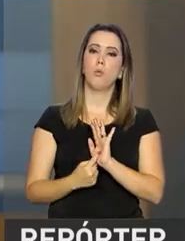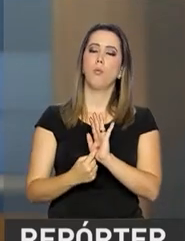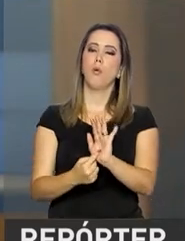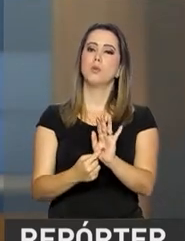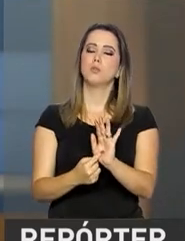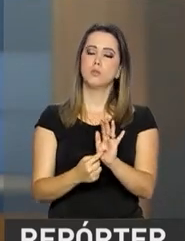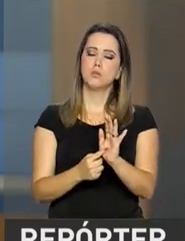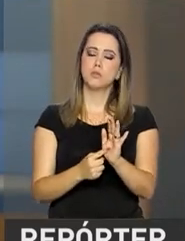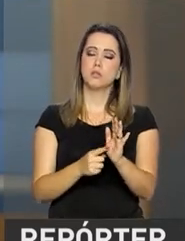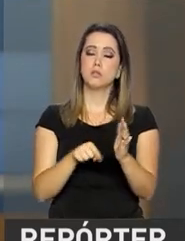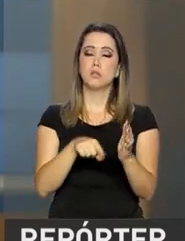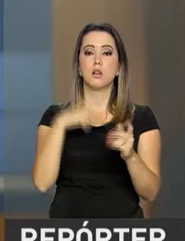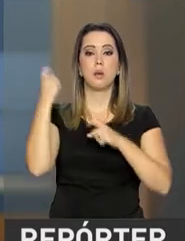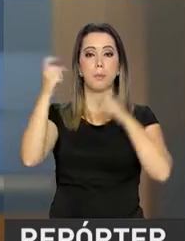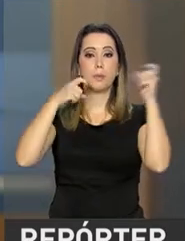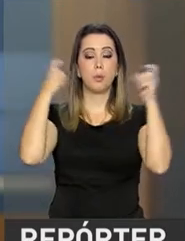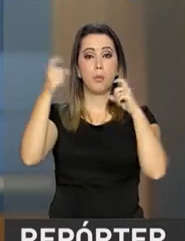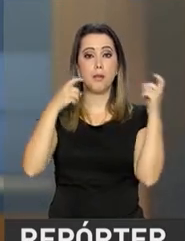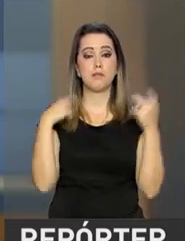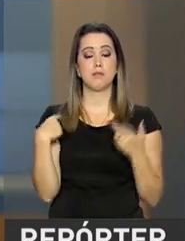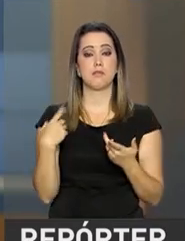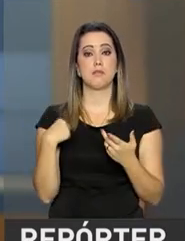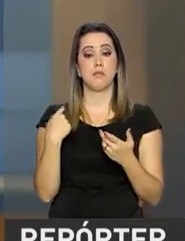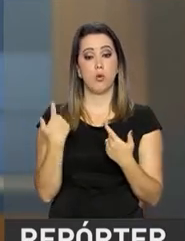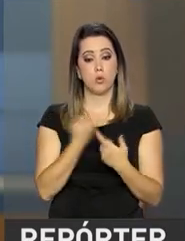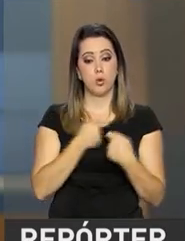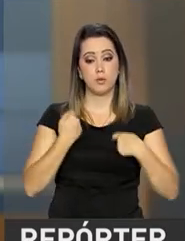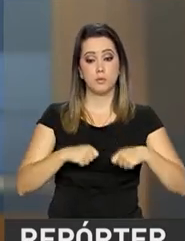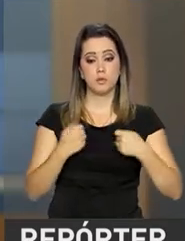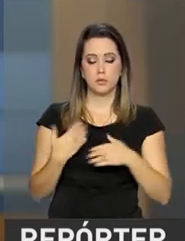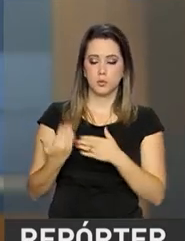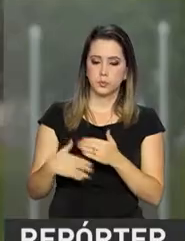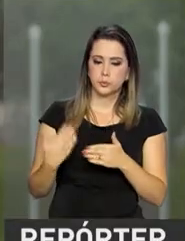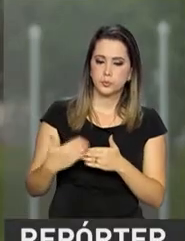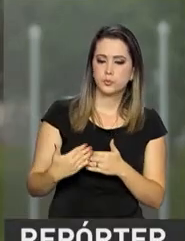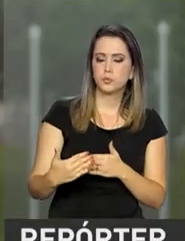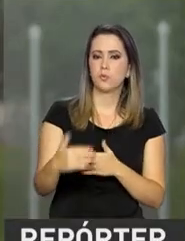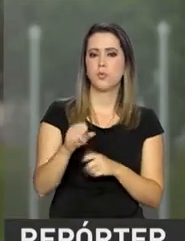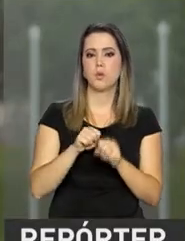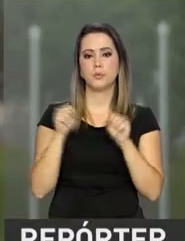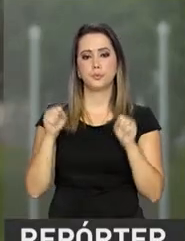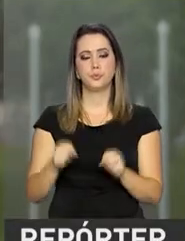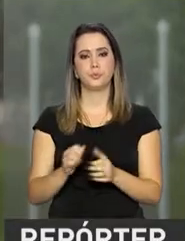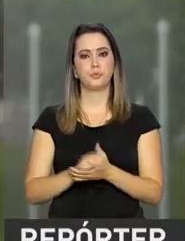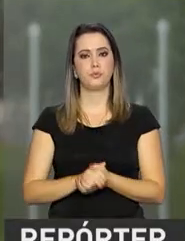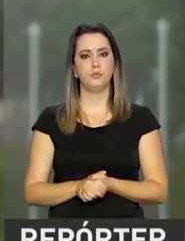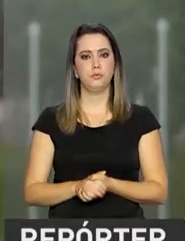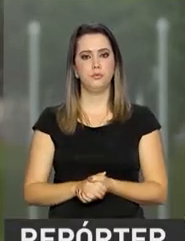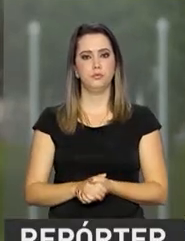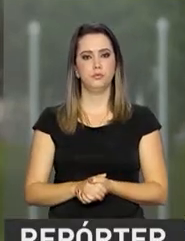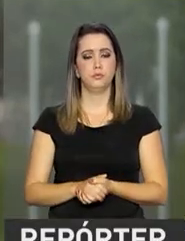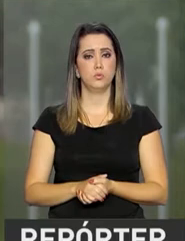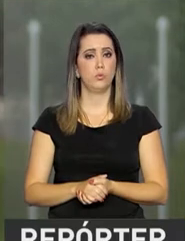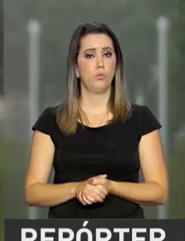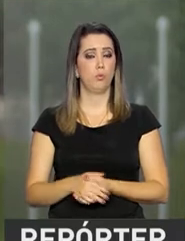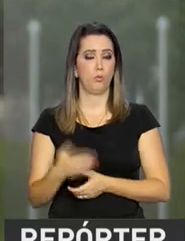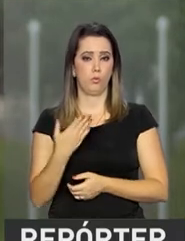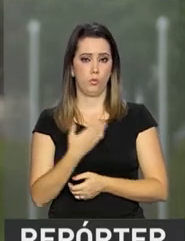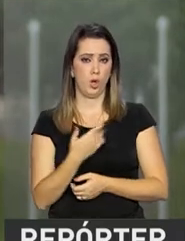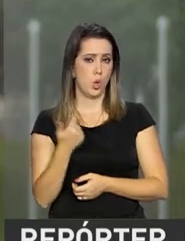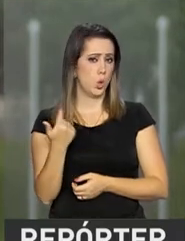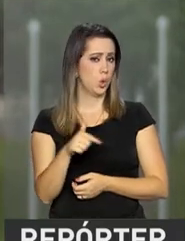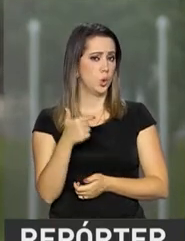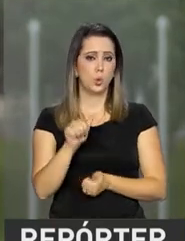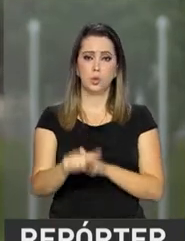a preocupação. Nós temos que garantir a continuidade do nosso sistema. A reforma da Previdência não muda nada para quem já